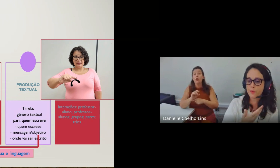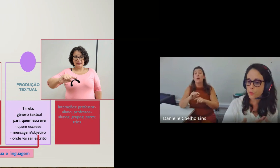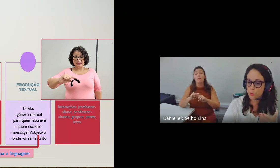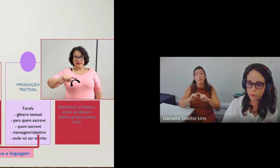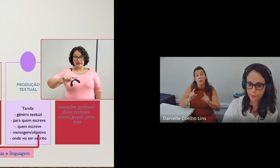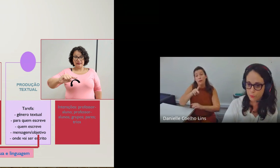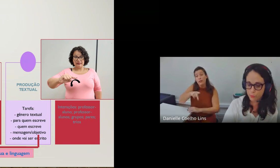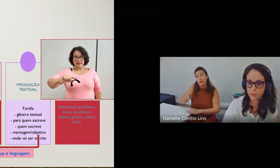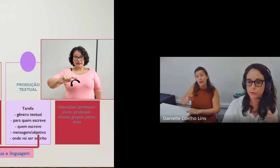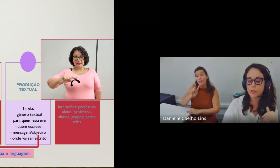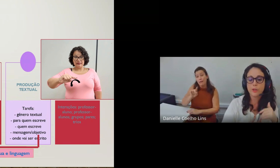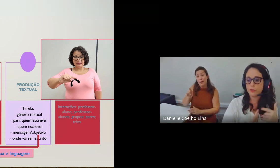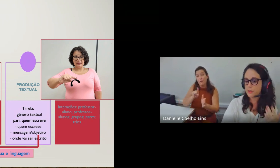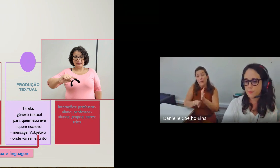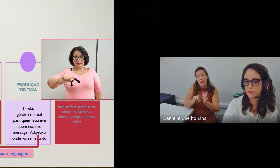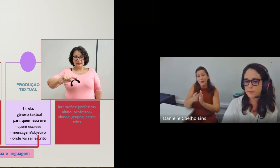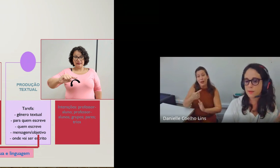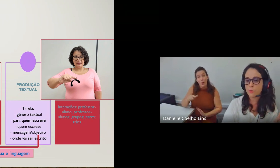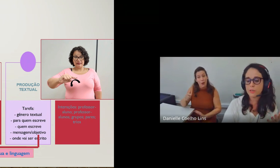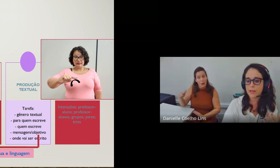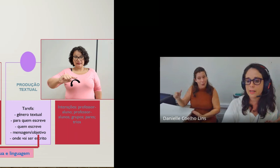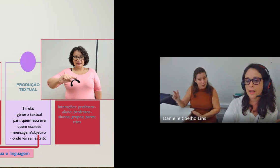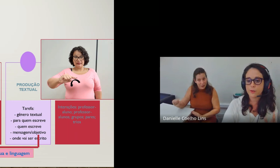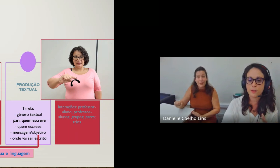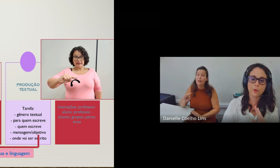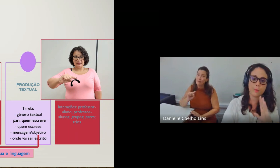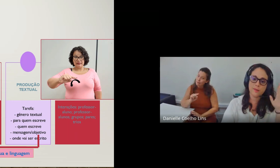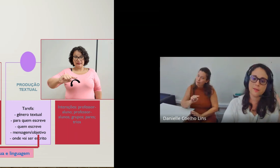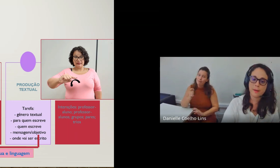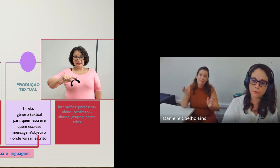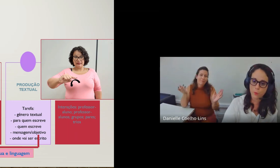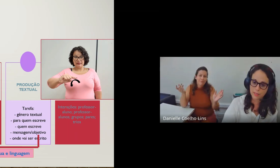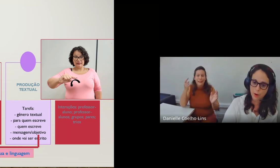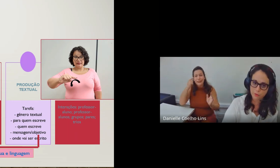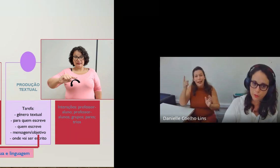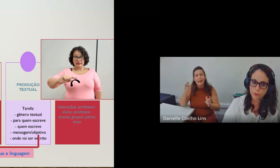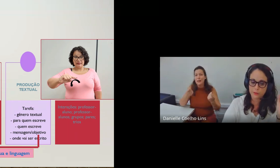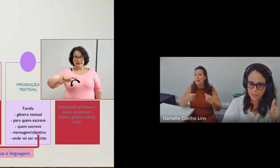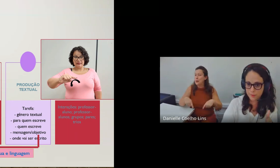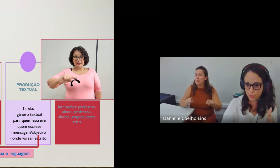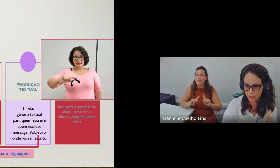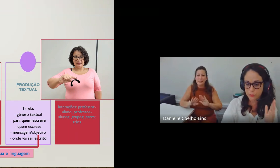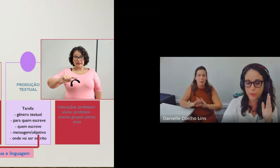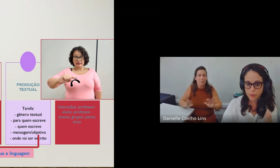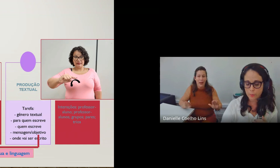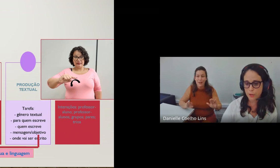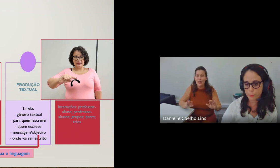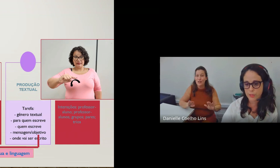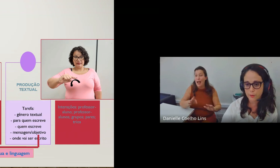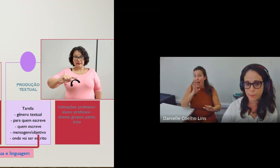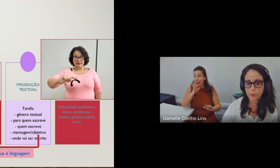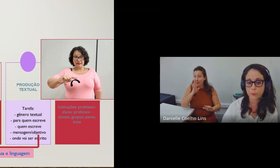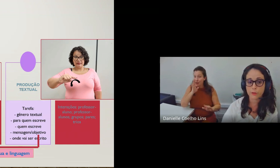vai fazer outras perguntas de interpretação, e a ideia é que vocês não precisem mais voltar ao vídeo nesse momento para